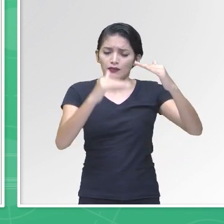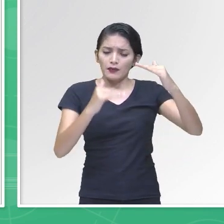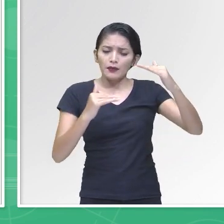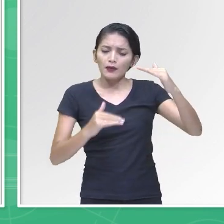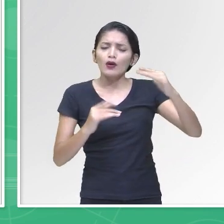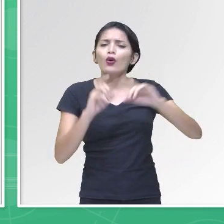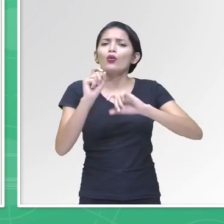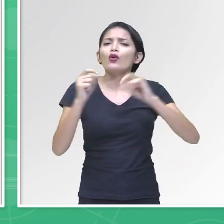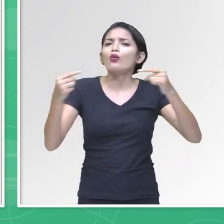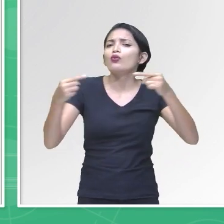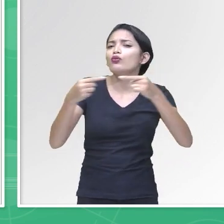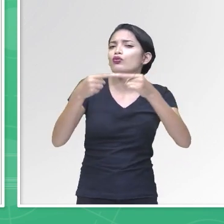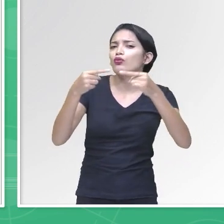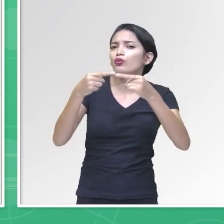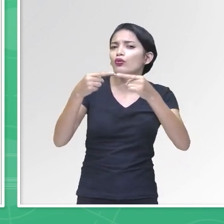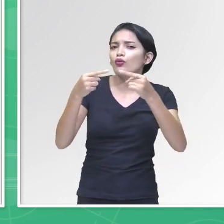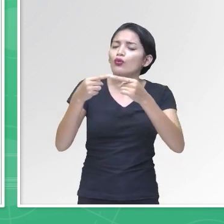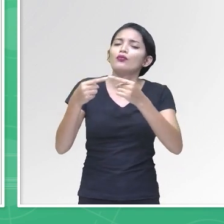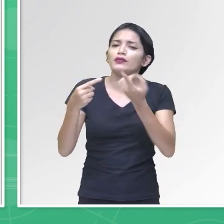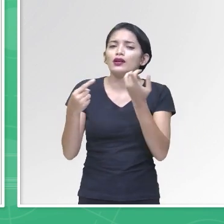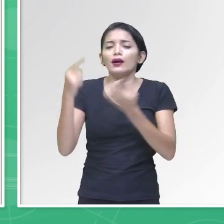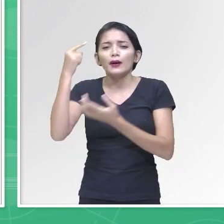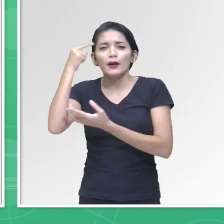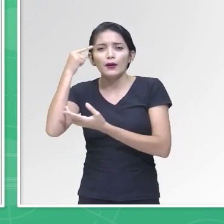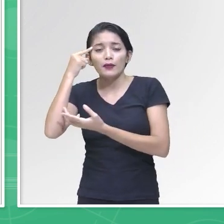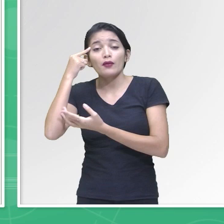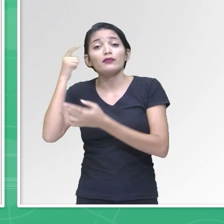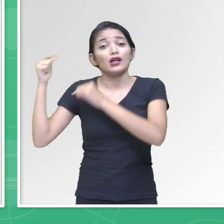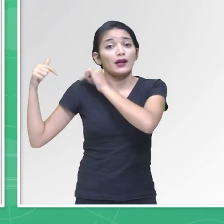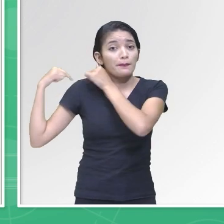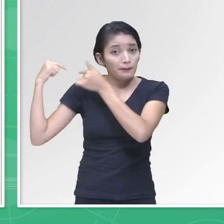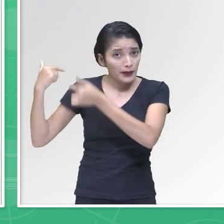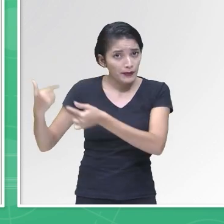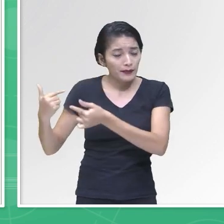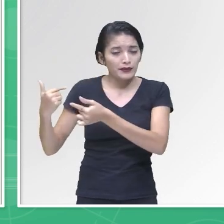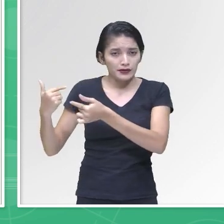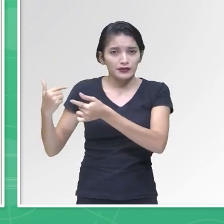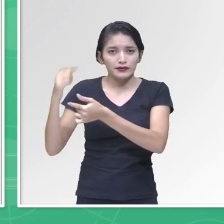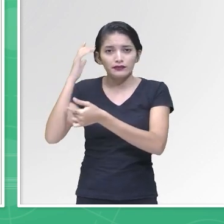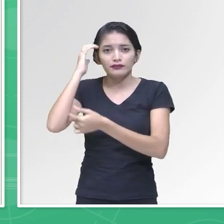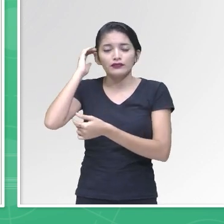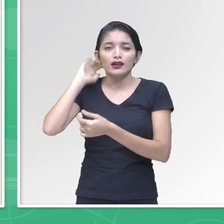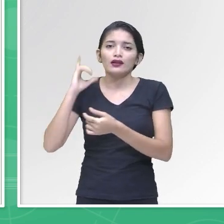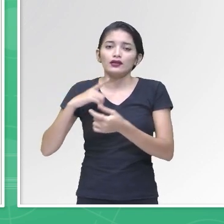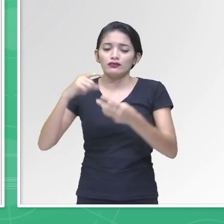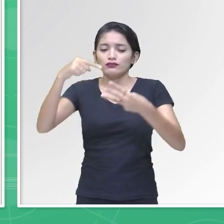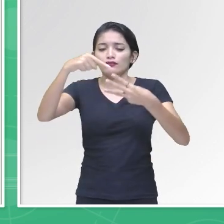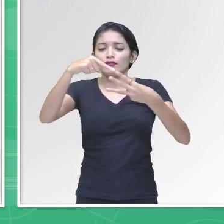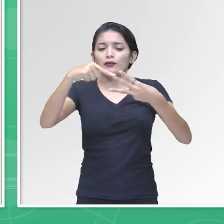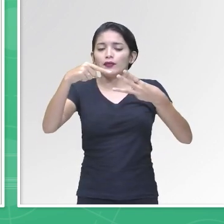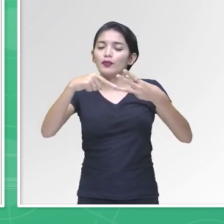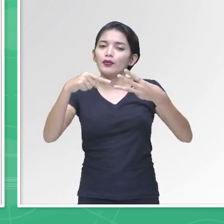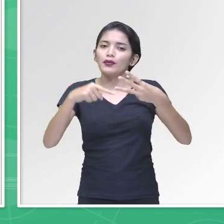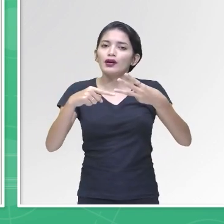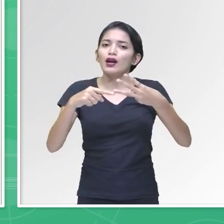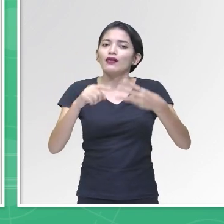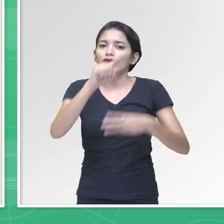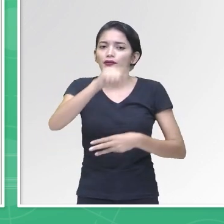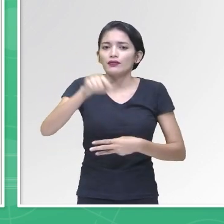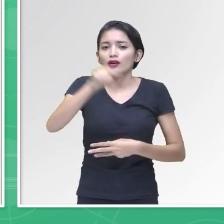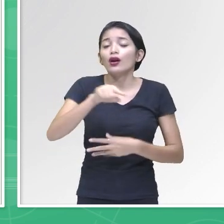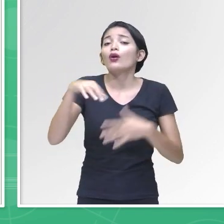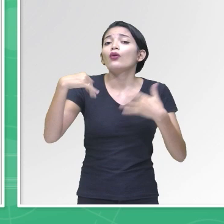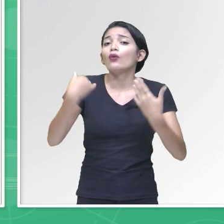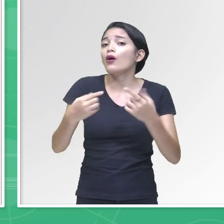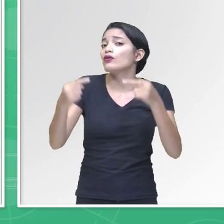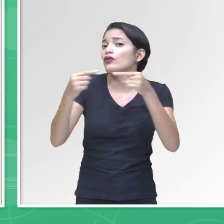de acordo com a perspectiva tradicional. Temos aí 3 itens e você vai marcar aquela